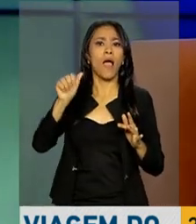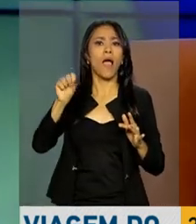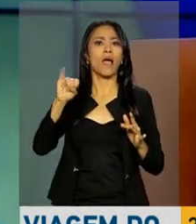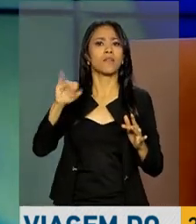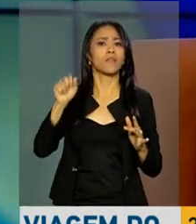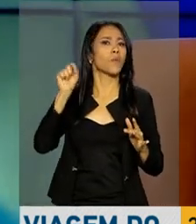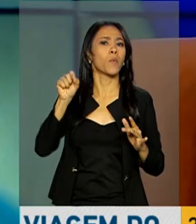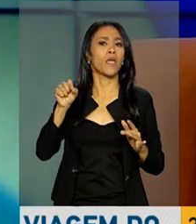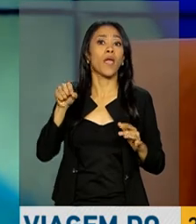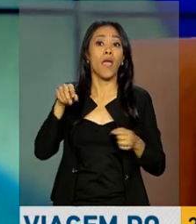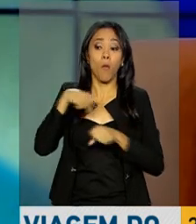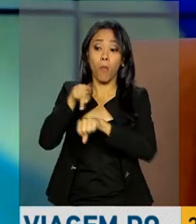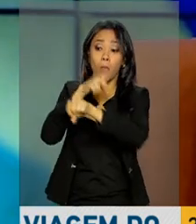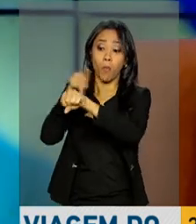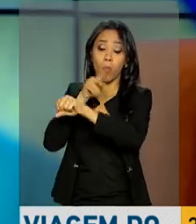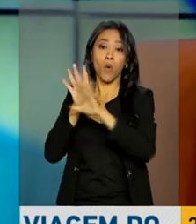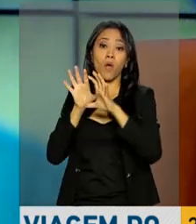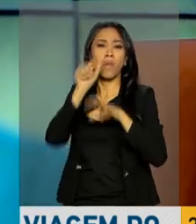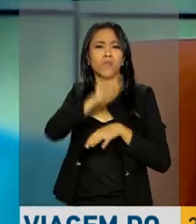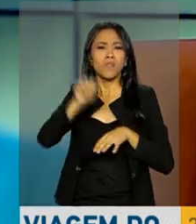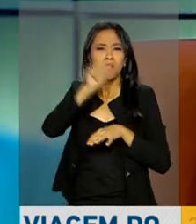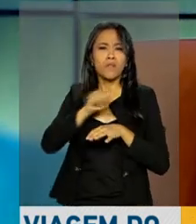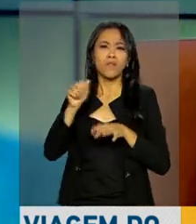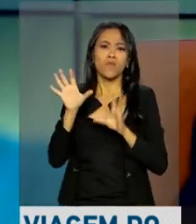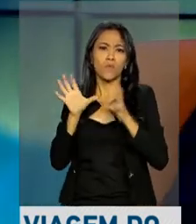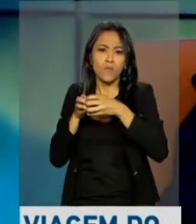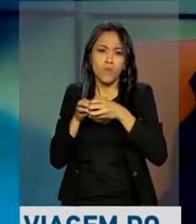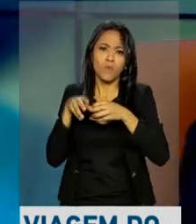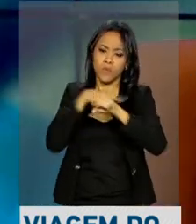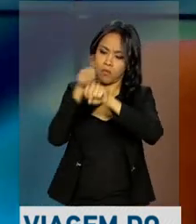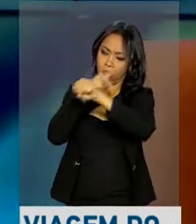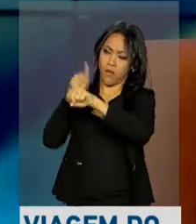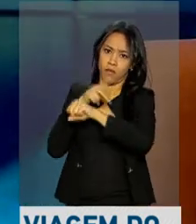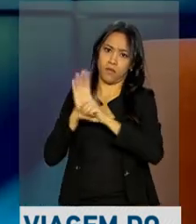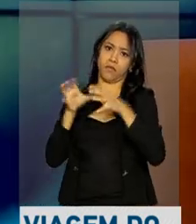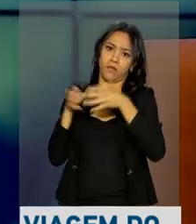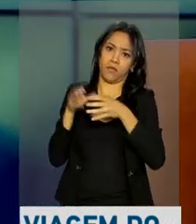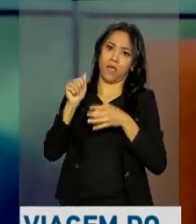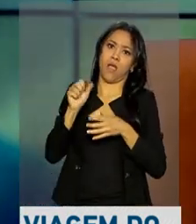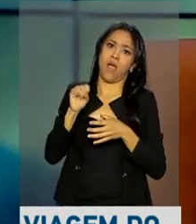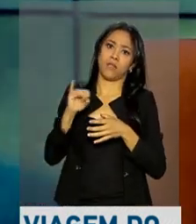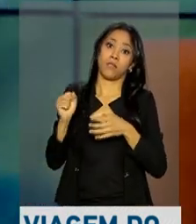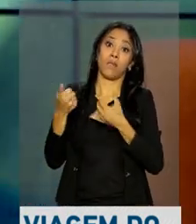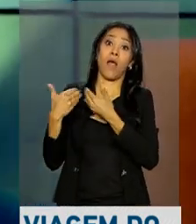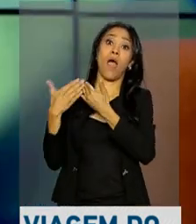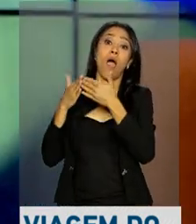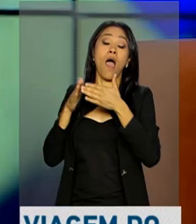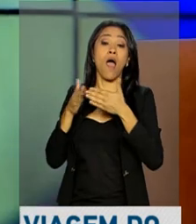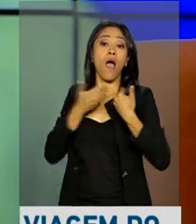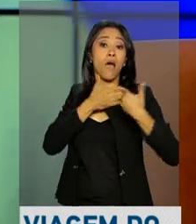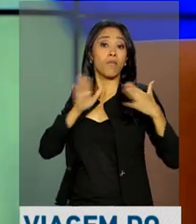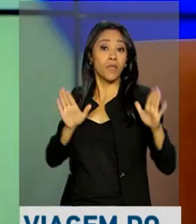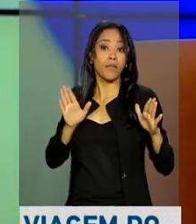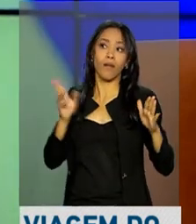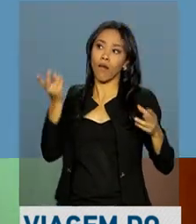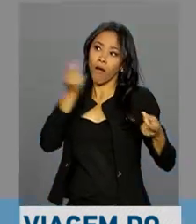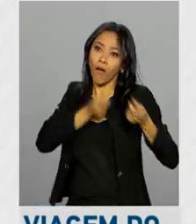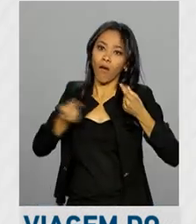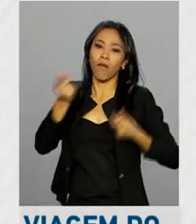dos países asiáticos, né, com vistas à abertura desse mercado do Brasil para todos os